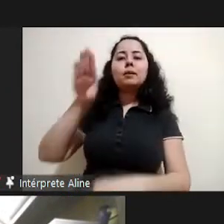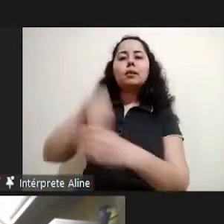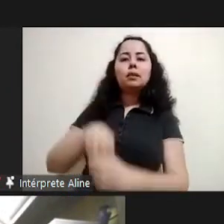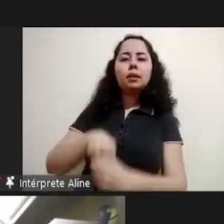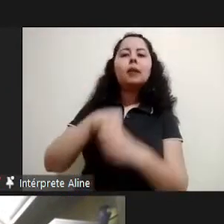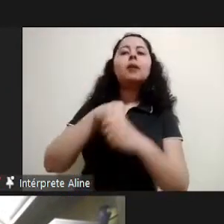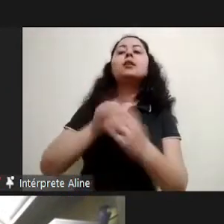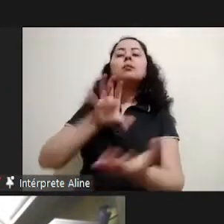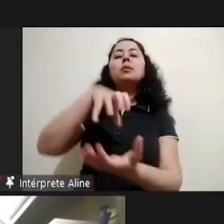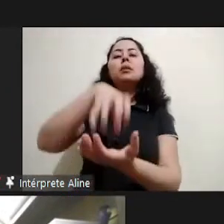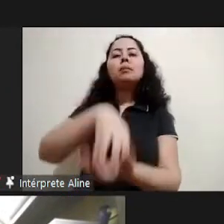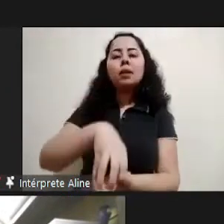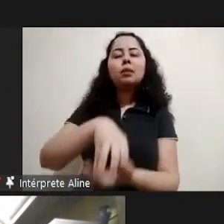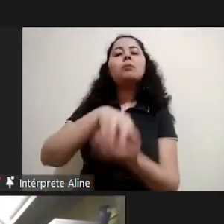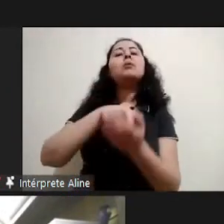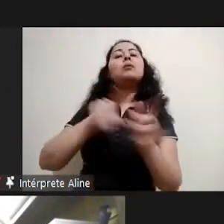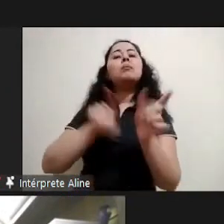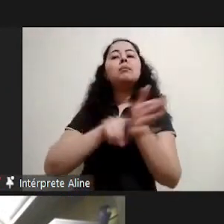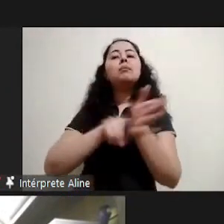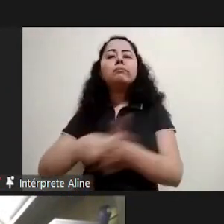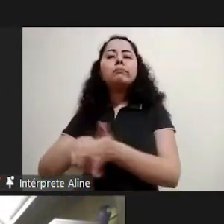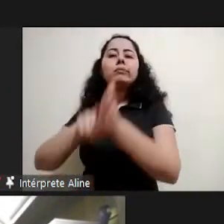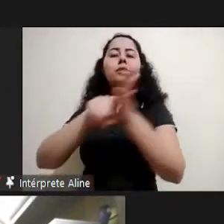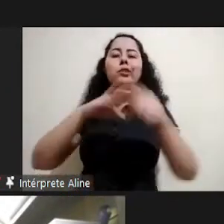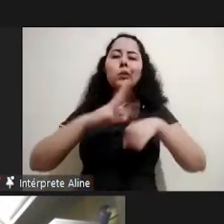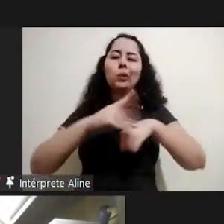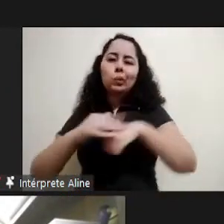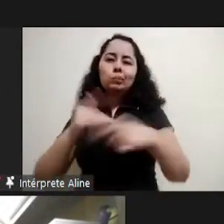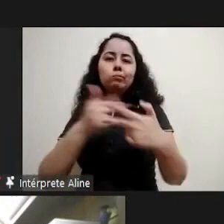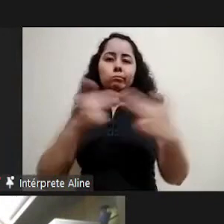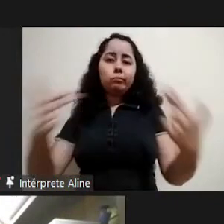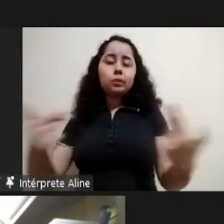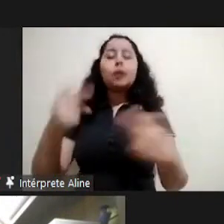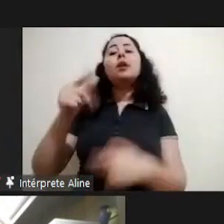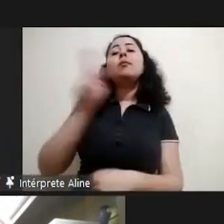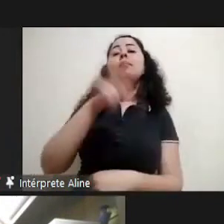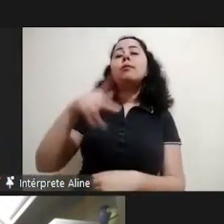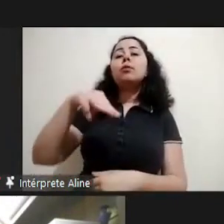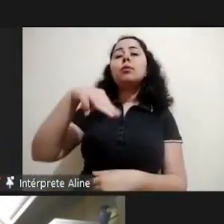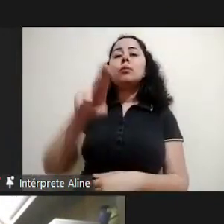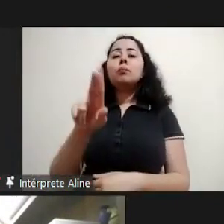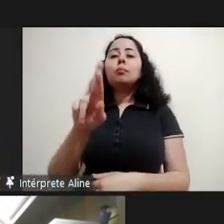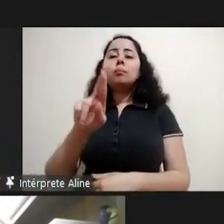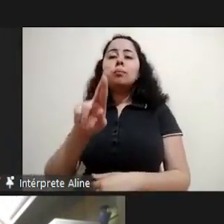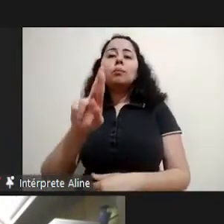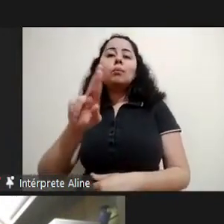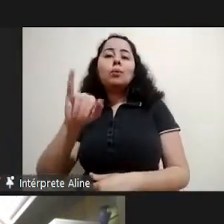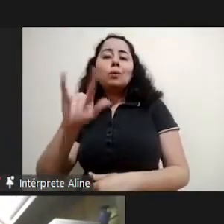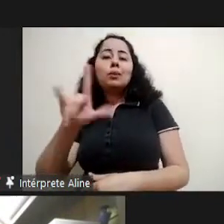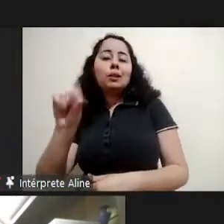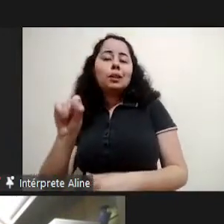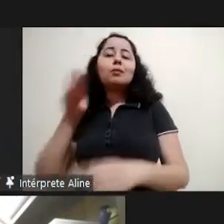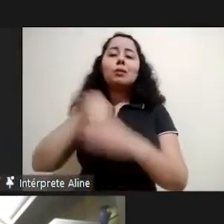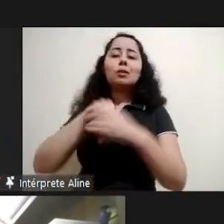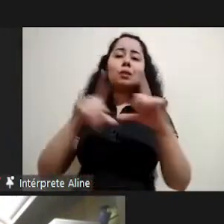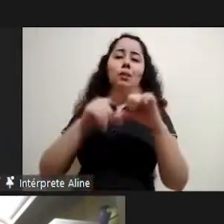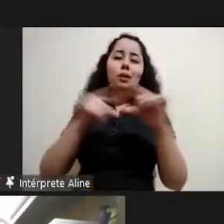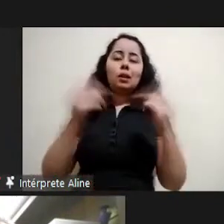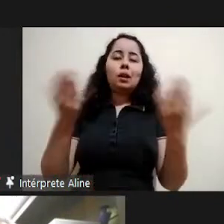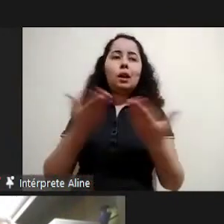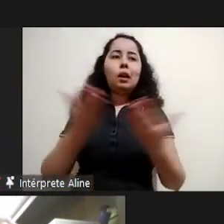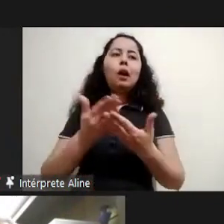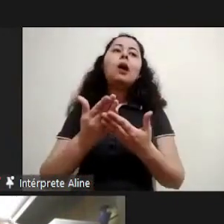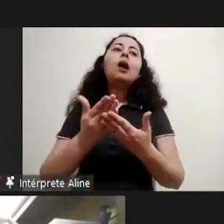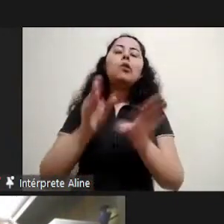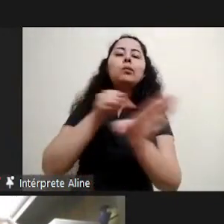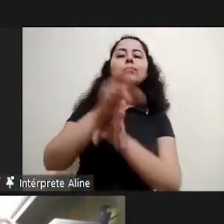Medicina. E Murilo é aprovado ampliando as suas atividades na UFJF, agora também como orientador de estágios para alunos de